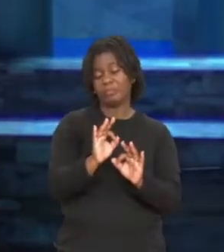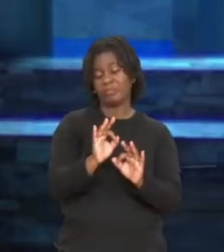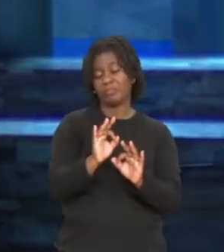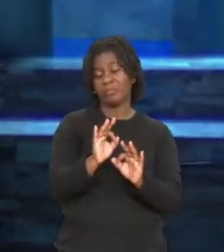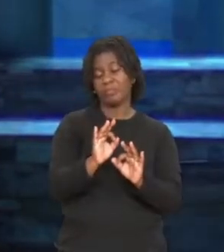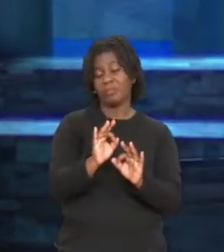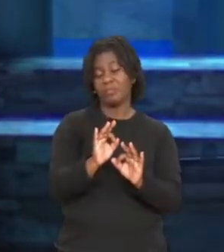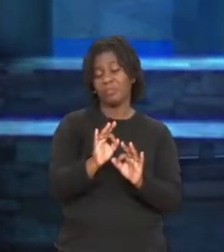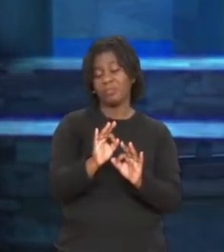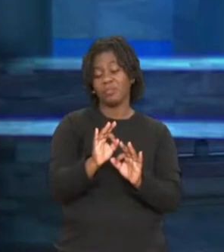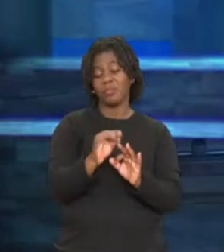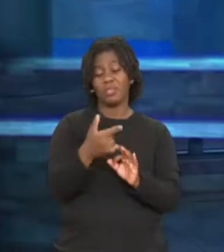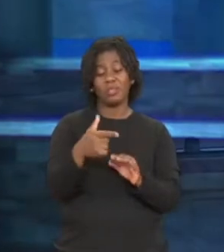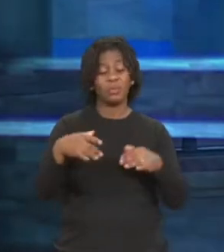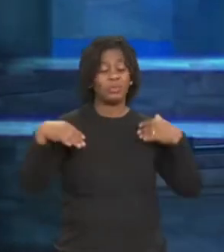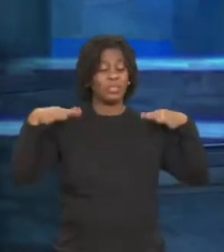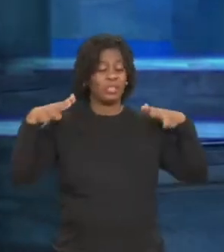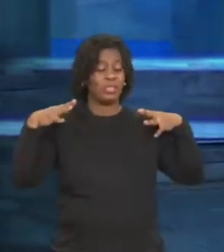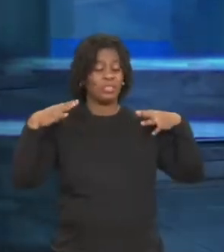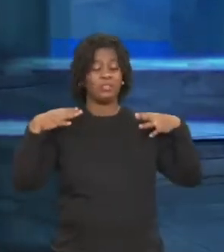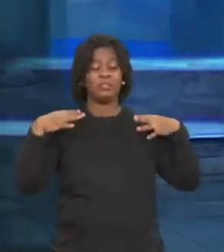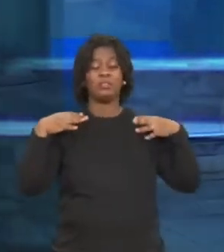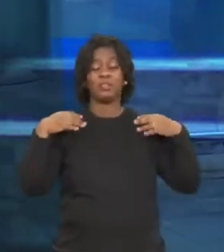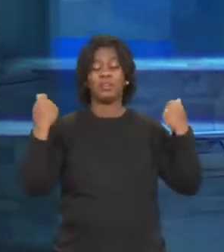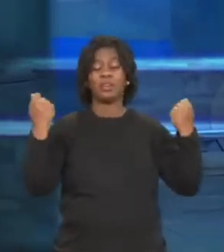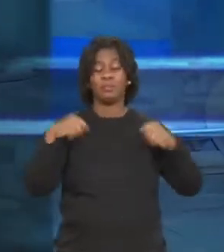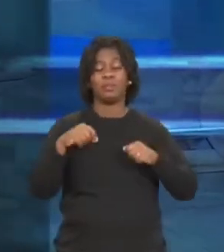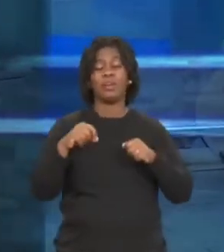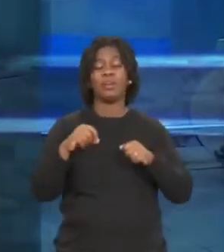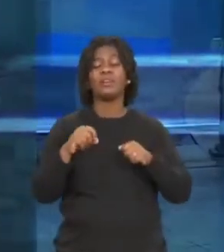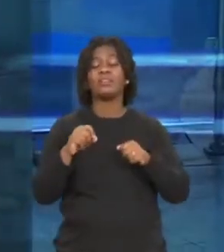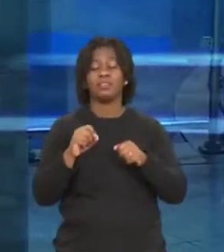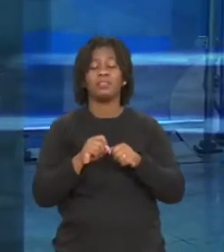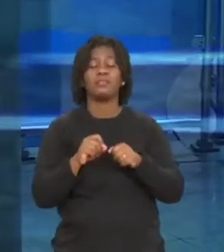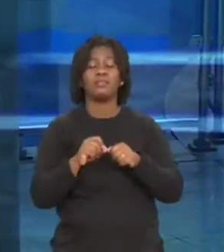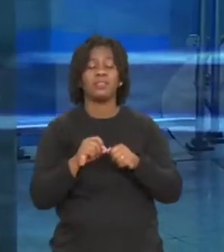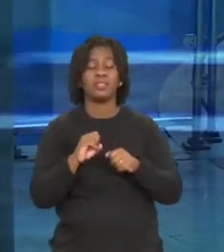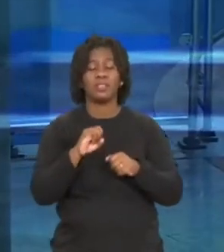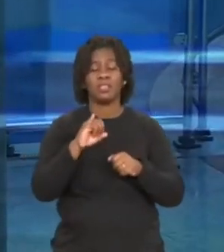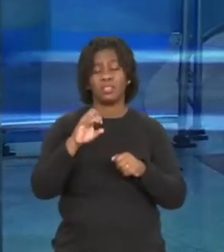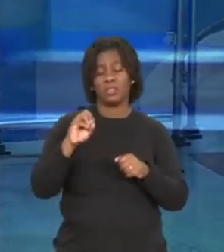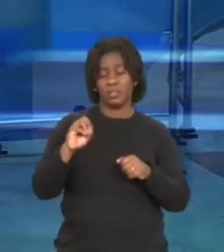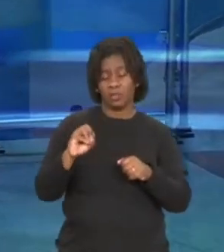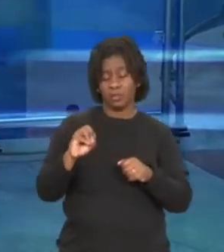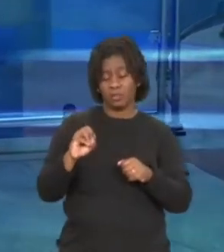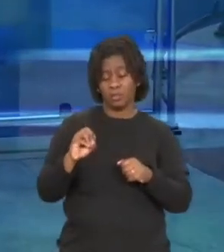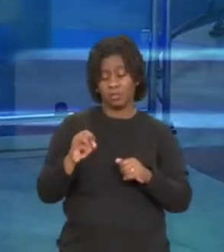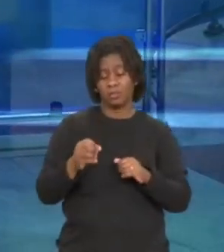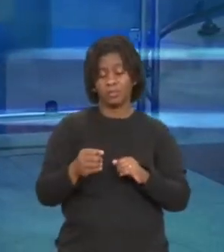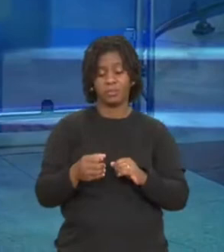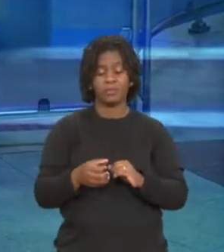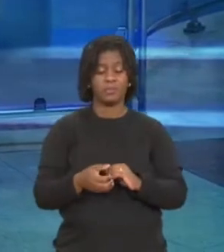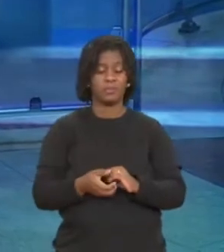Não tem anjos que possam fazer isso, nem arcanjos, nem querubins.